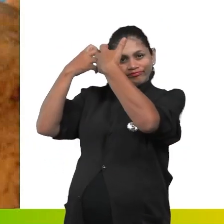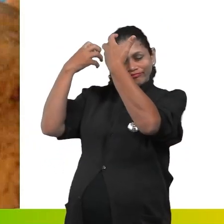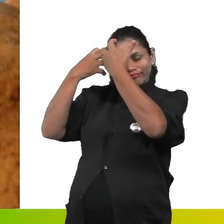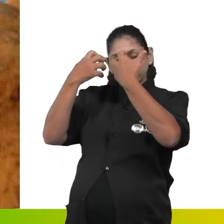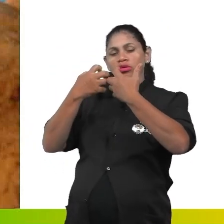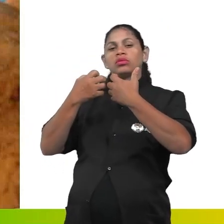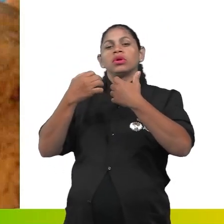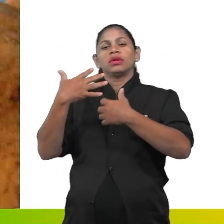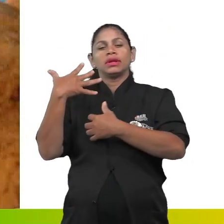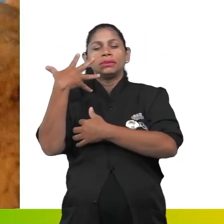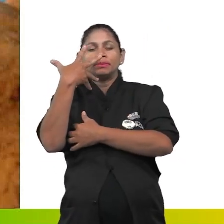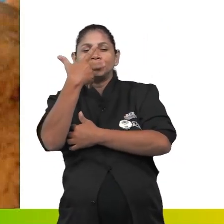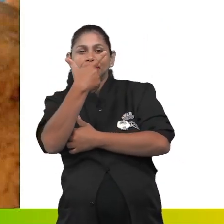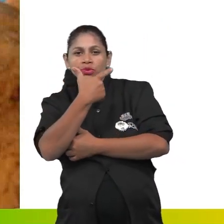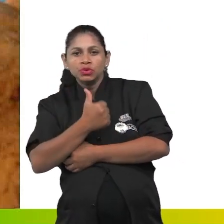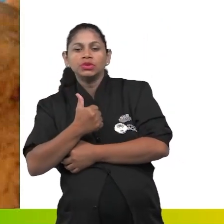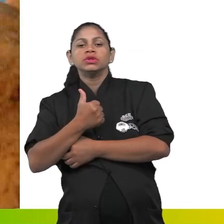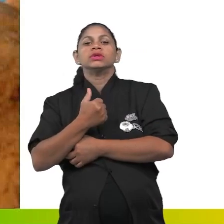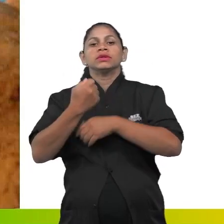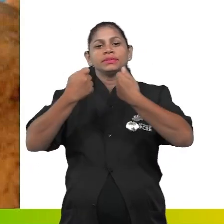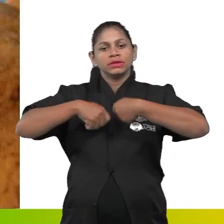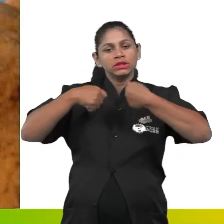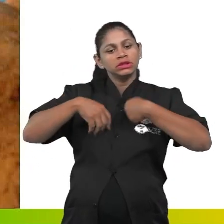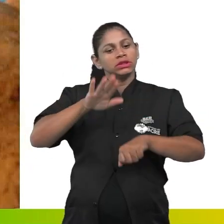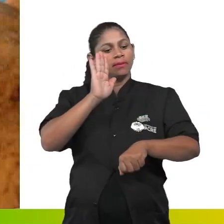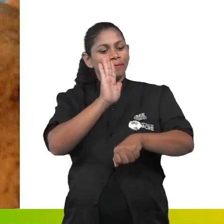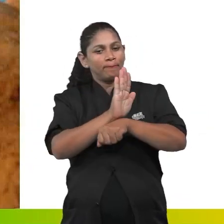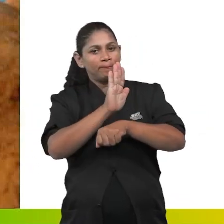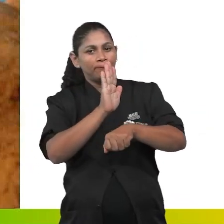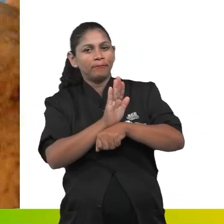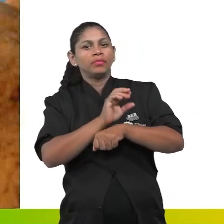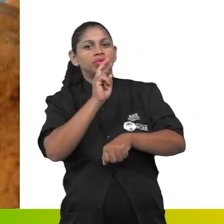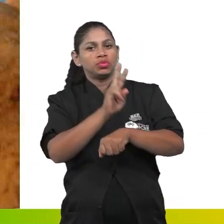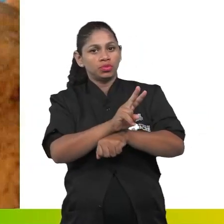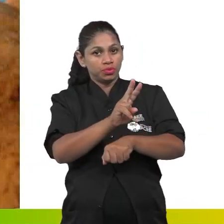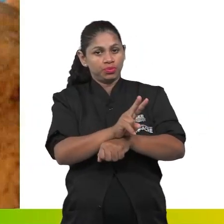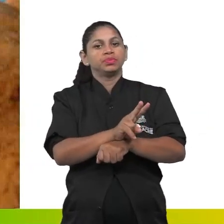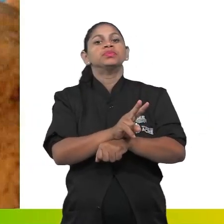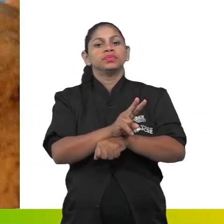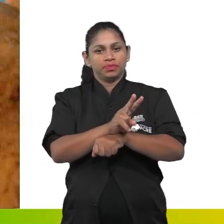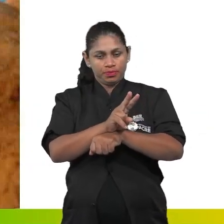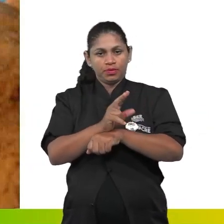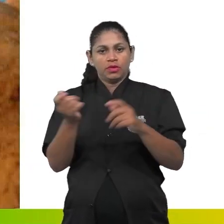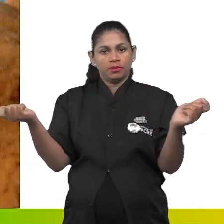é bela, do quanto precisa ser cuidada, do quanto ela traz